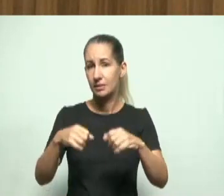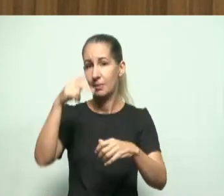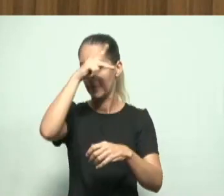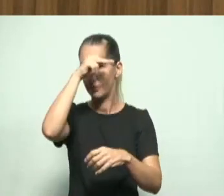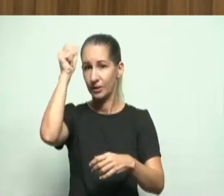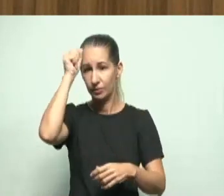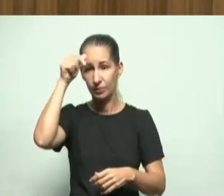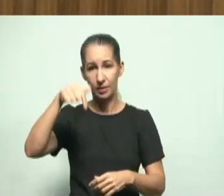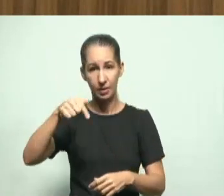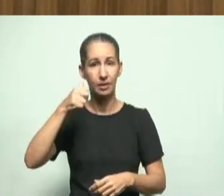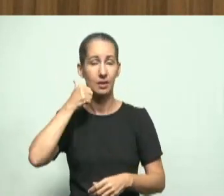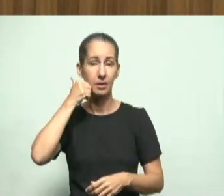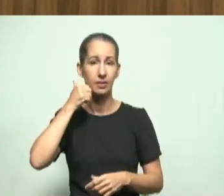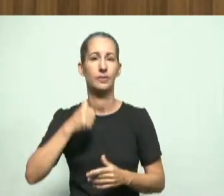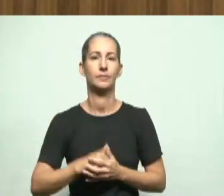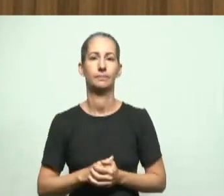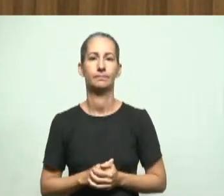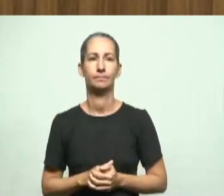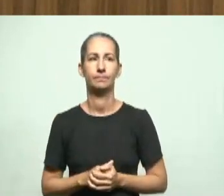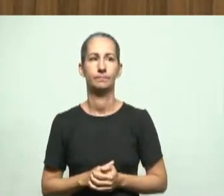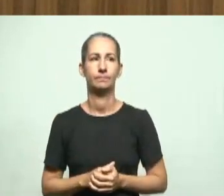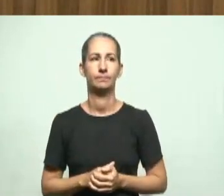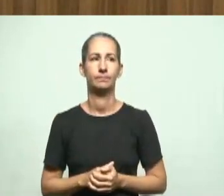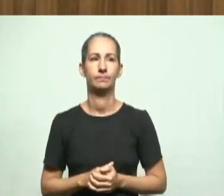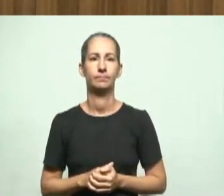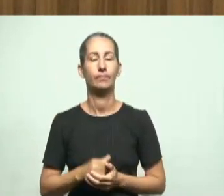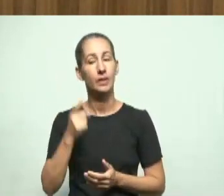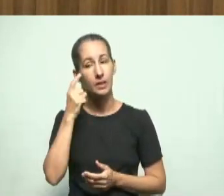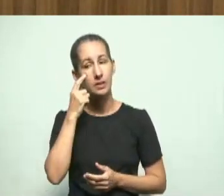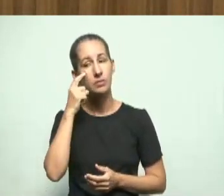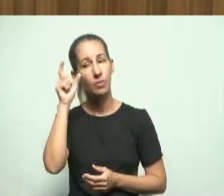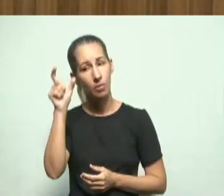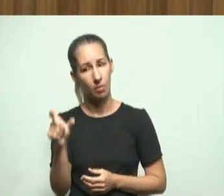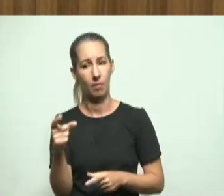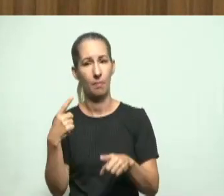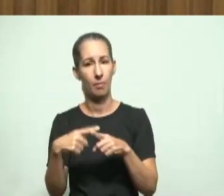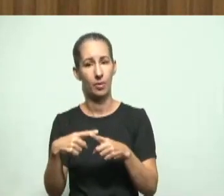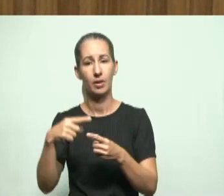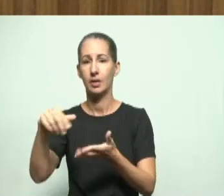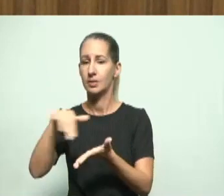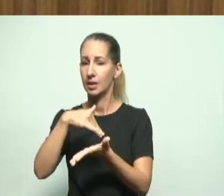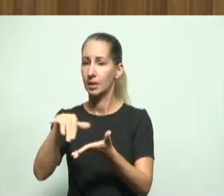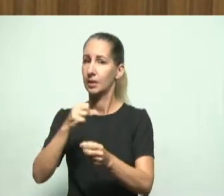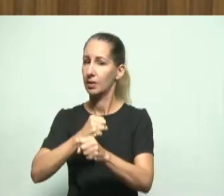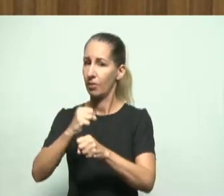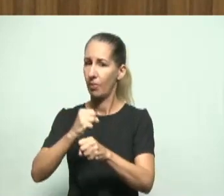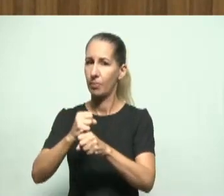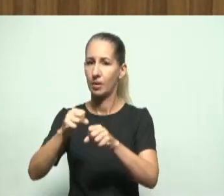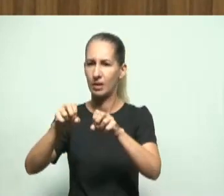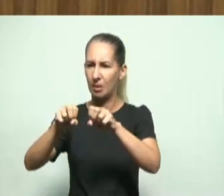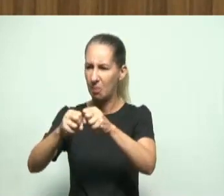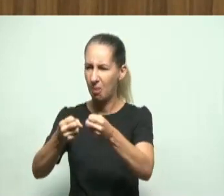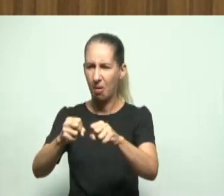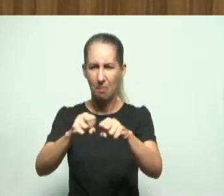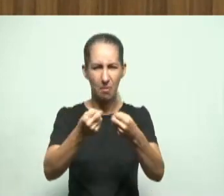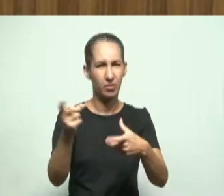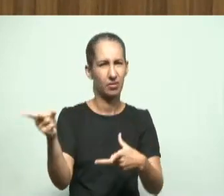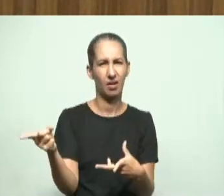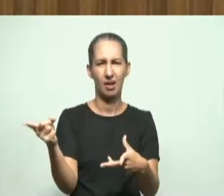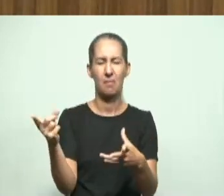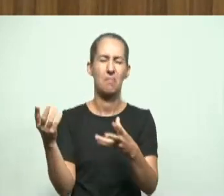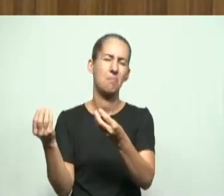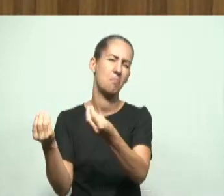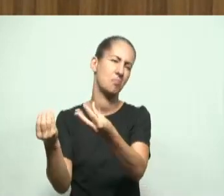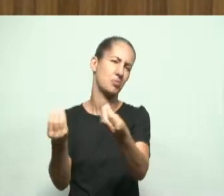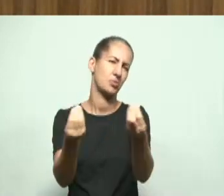Natal tenha isso com os olhares, porque a Secretaria de Obras, as crateras estão no nosso bairro lá,